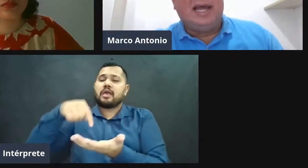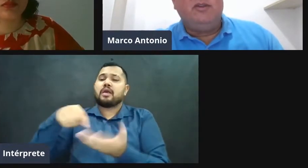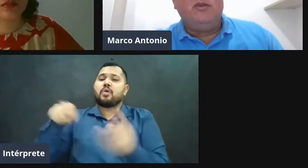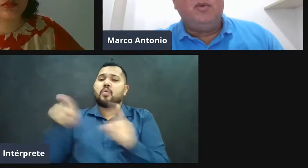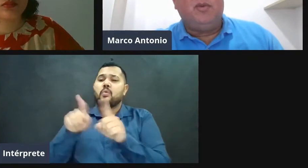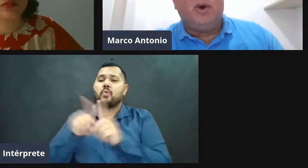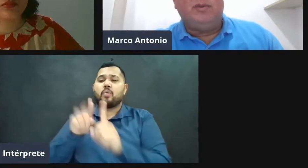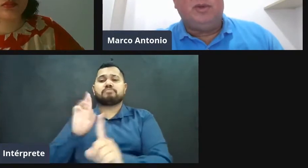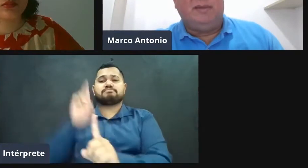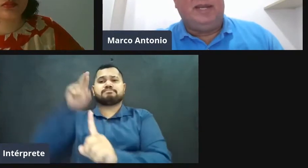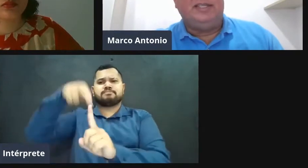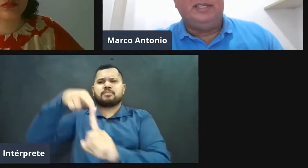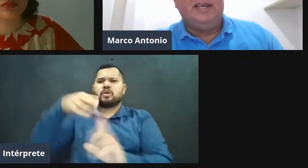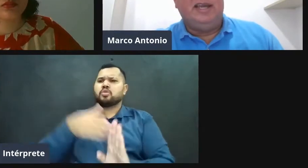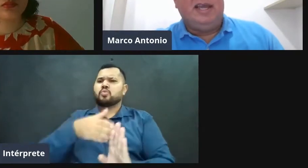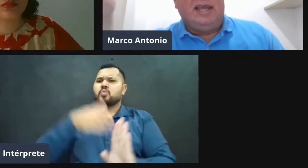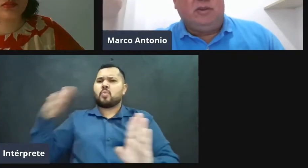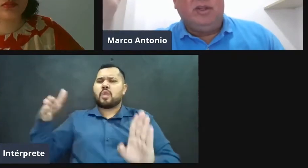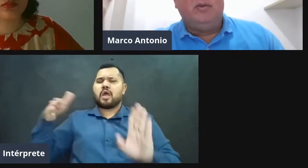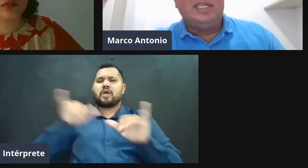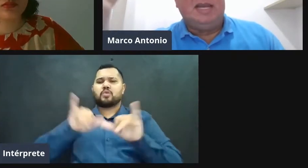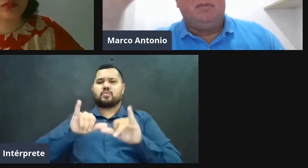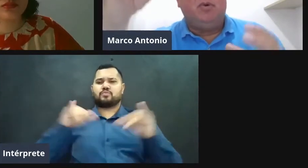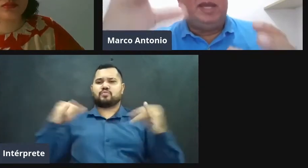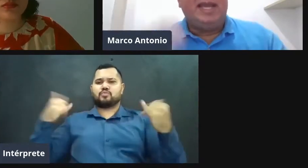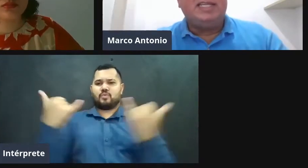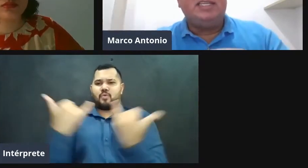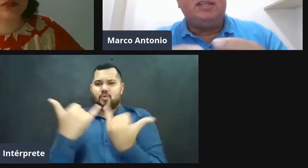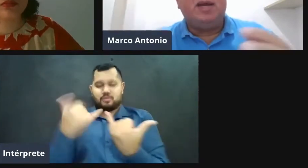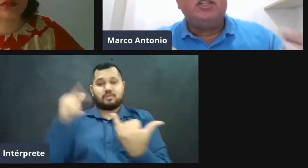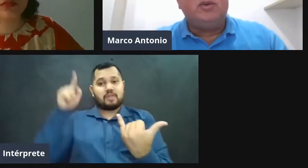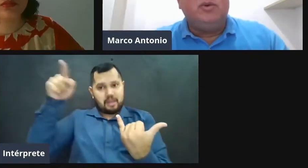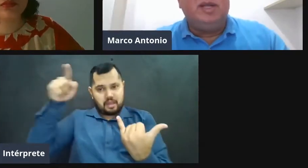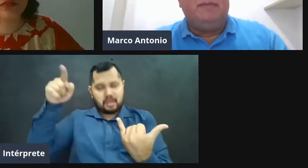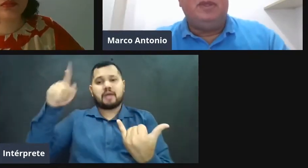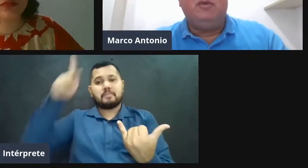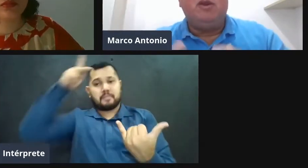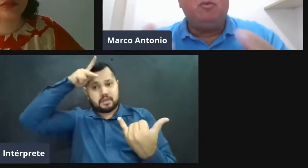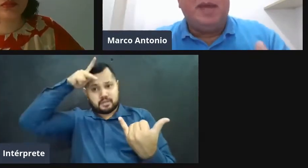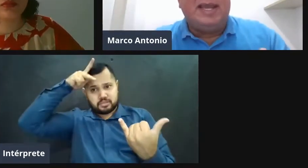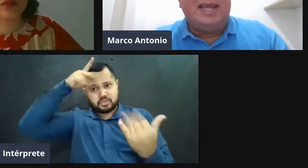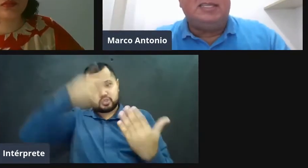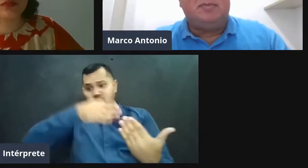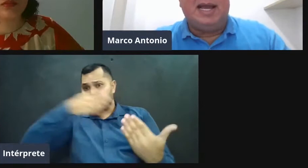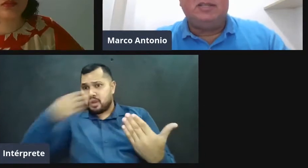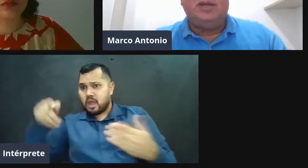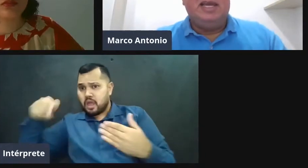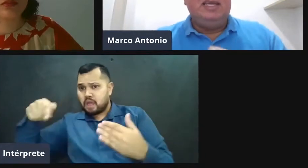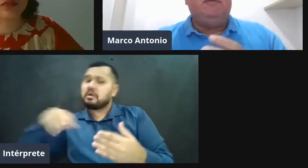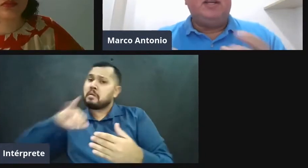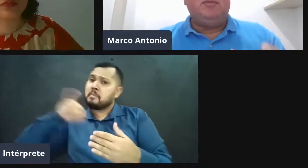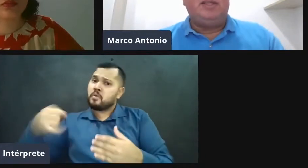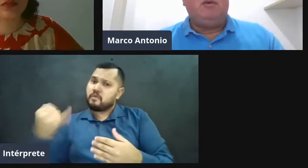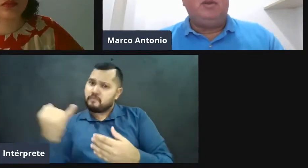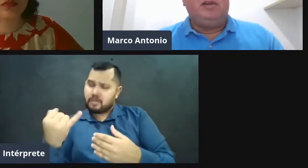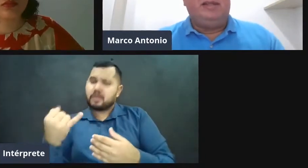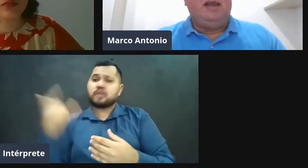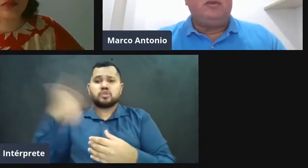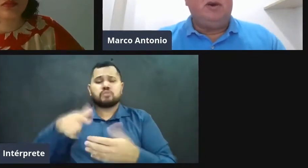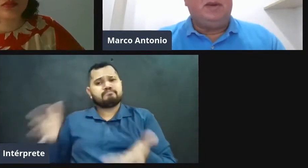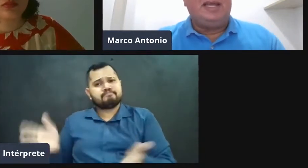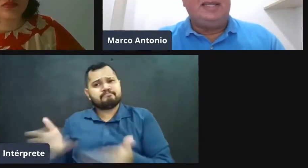ali do lado do Bombódromo, lá em Parintins. Estou dando um exemplo. Por que a gente não articula, não recupera aquele espaço e faz